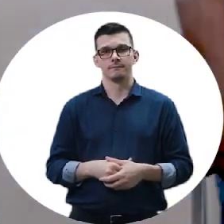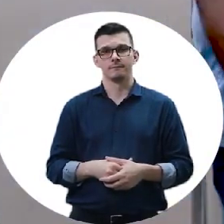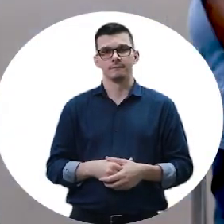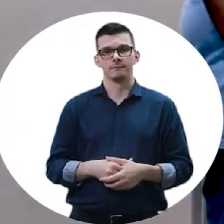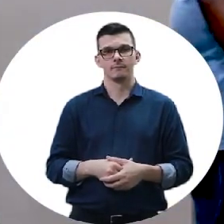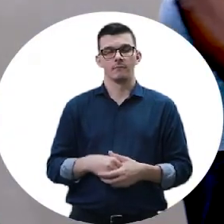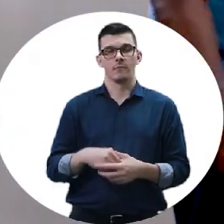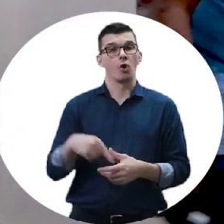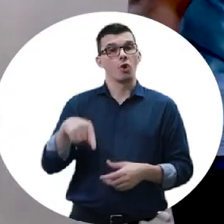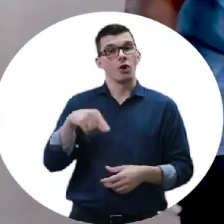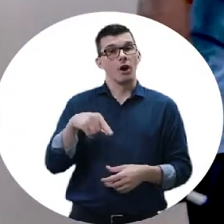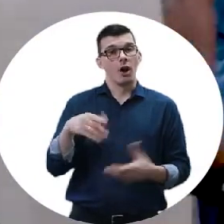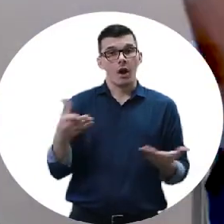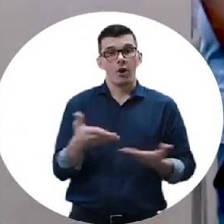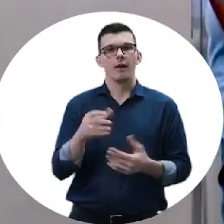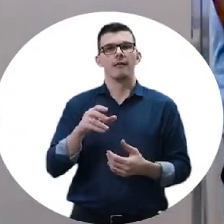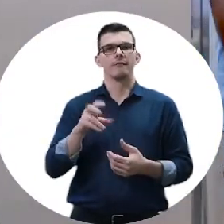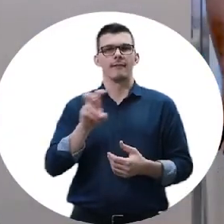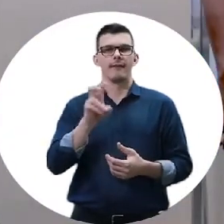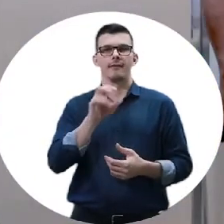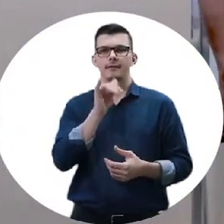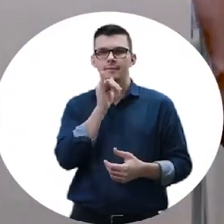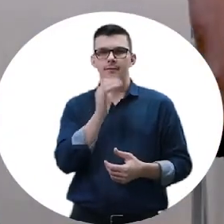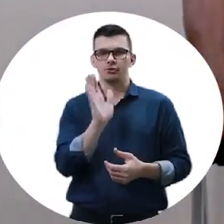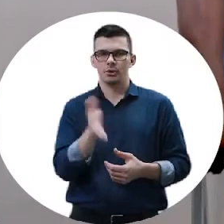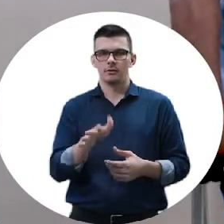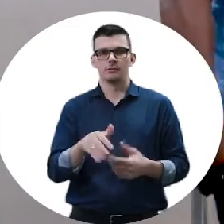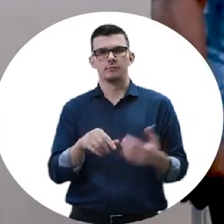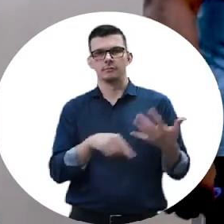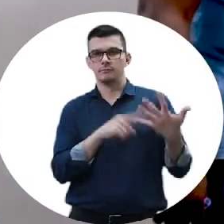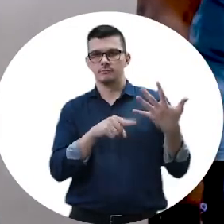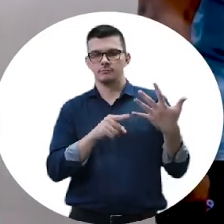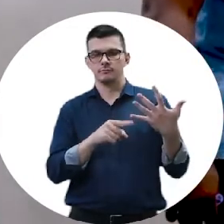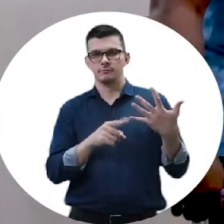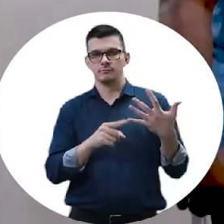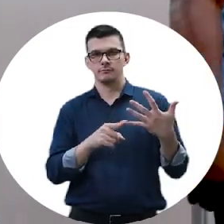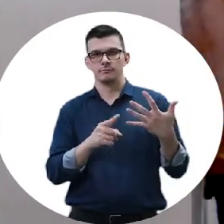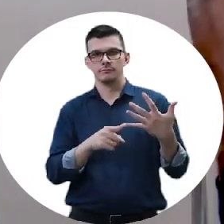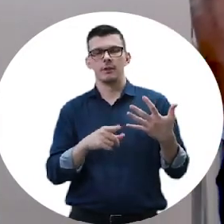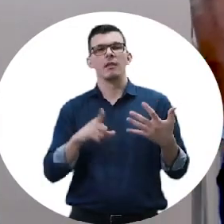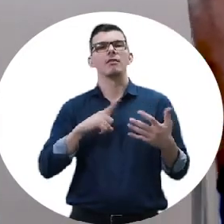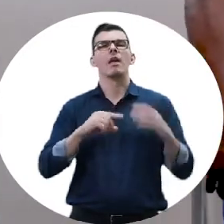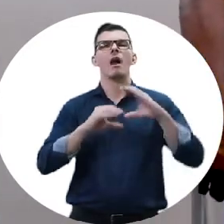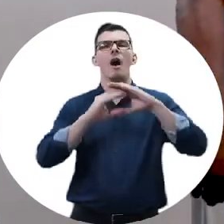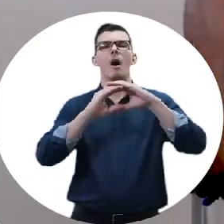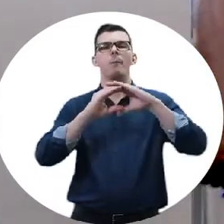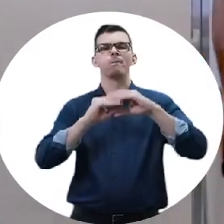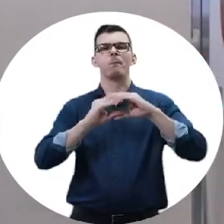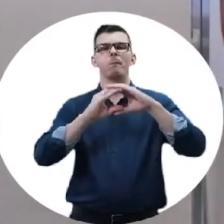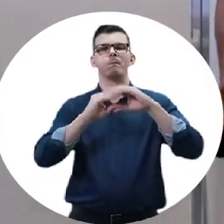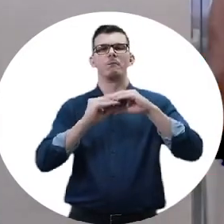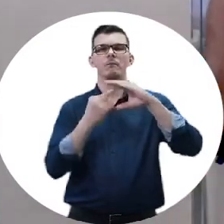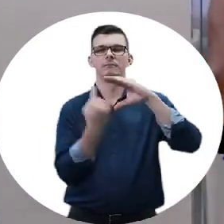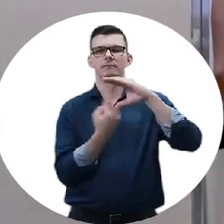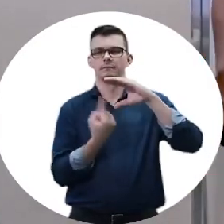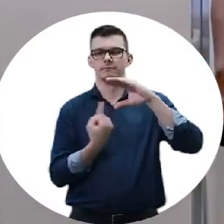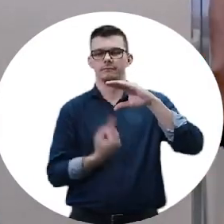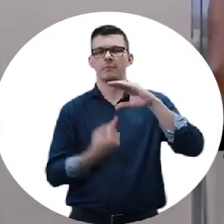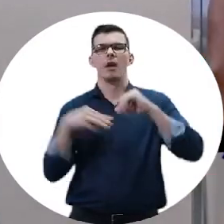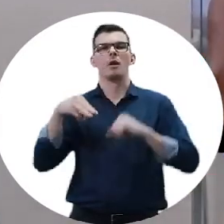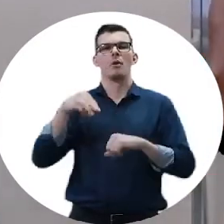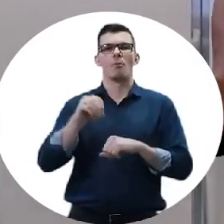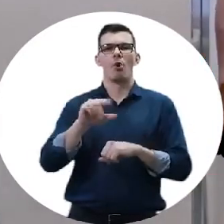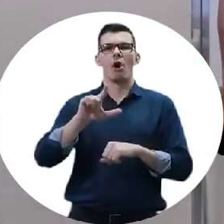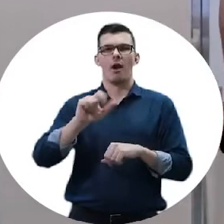nosso quinto e último exemplo, eu vou trabalhar agora a mola. Eu tenho uma mola feita de um material que é a constante elástica da